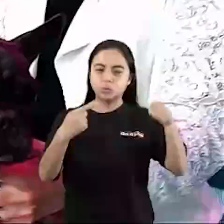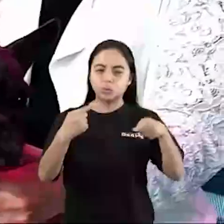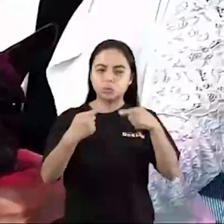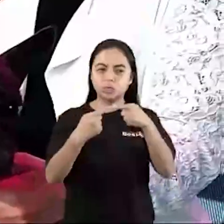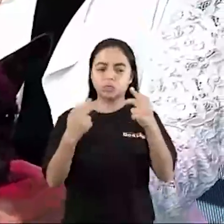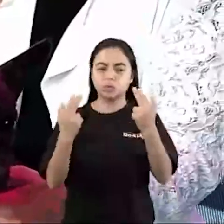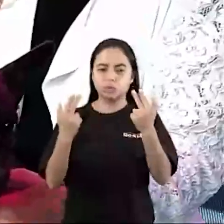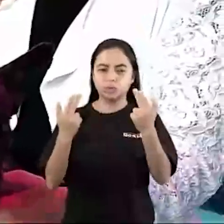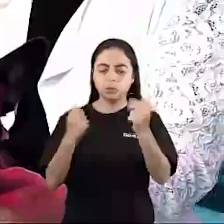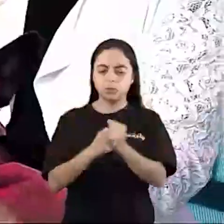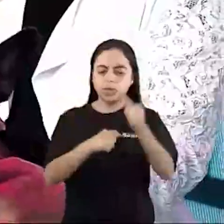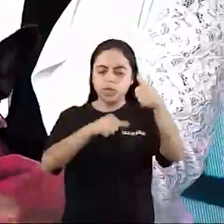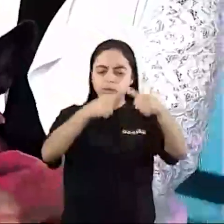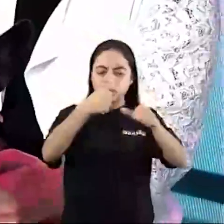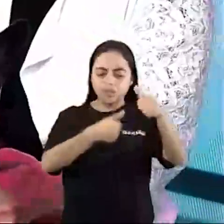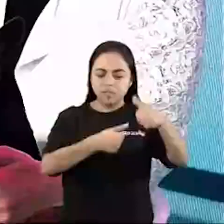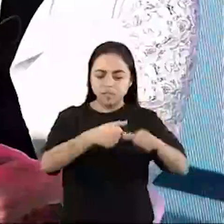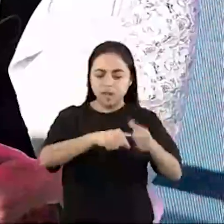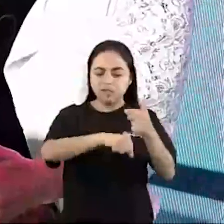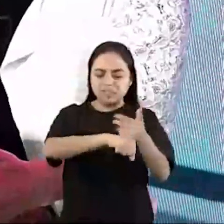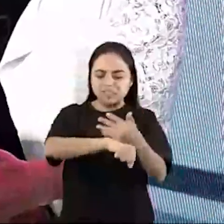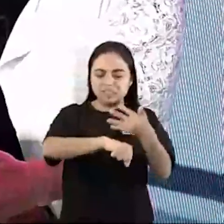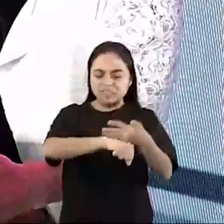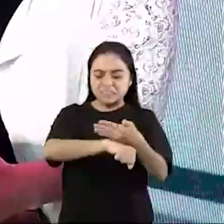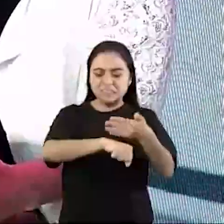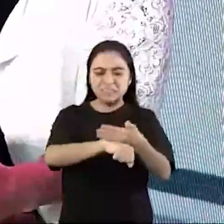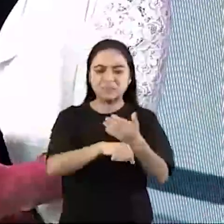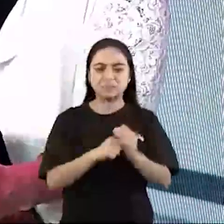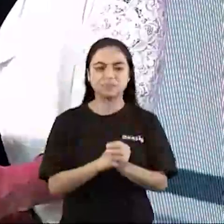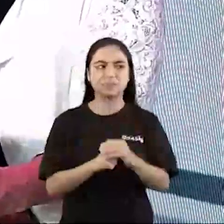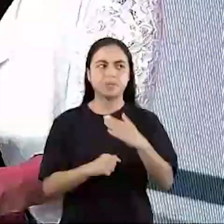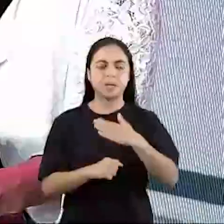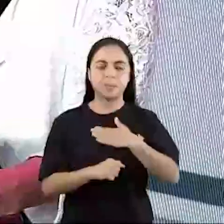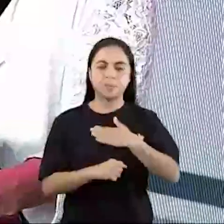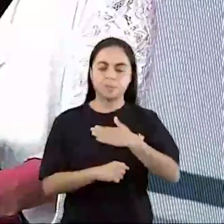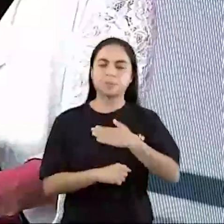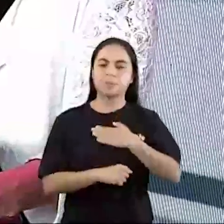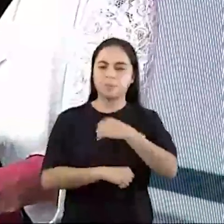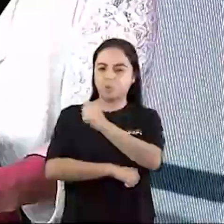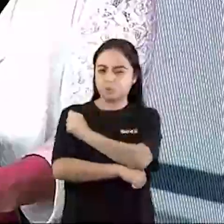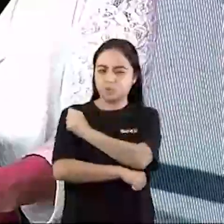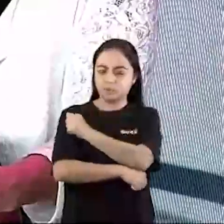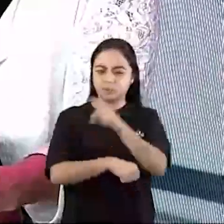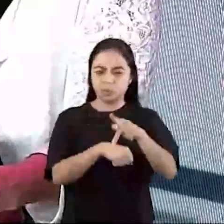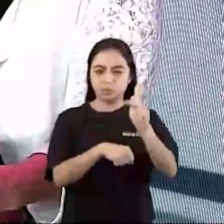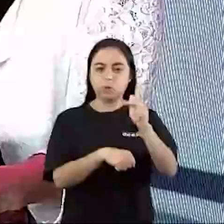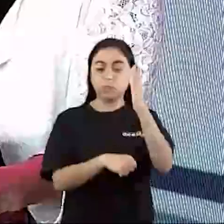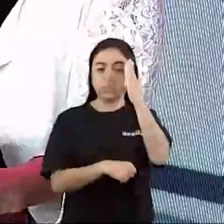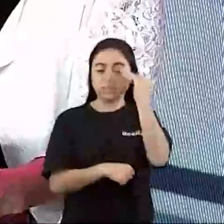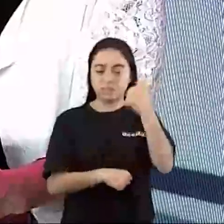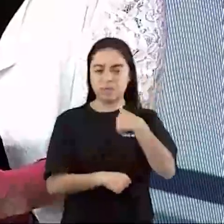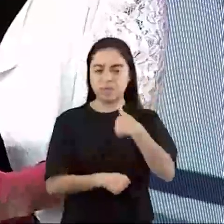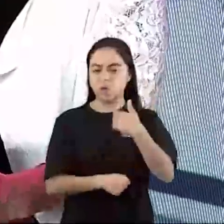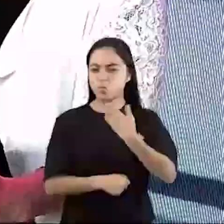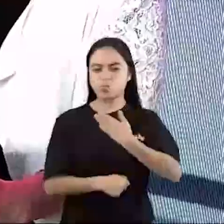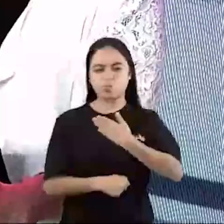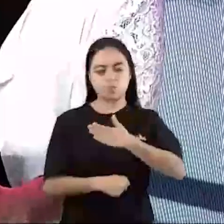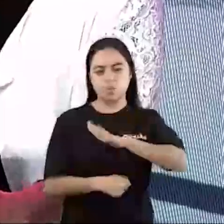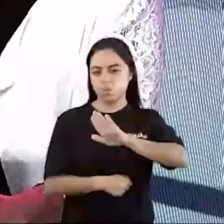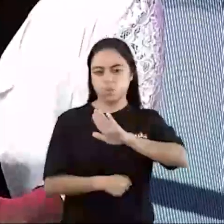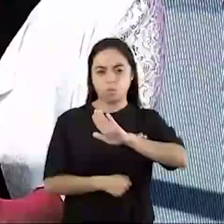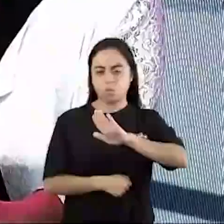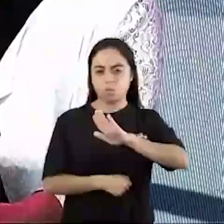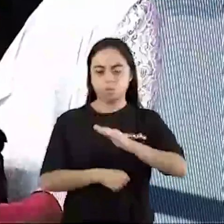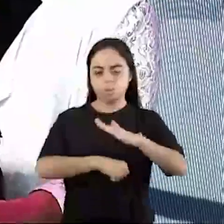objetivo, avaliar infecções subjacentes. Meus alunos da pós sabem que eu não sou muito fã da técnica de